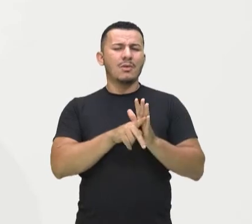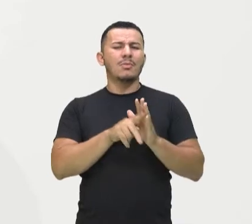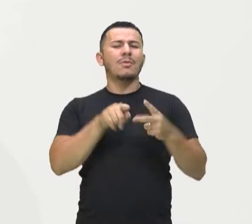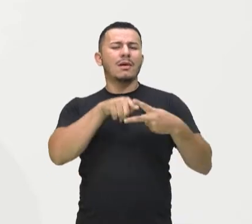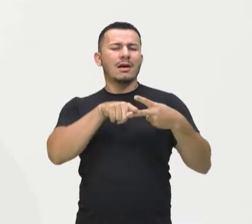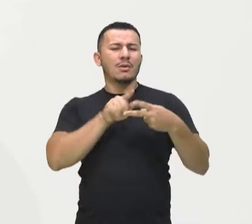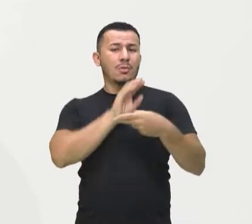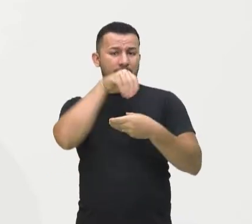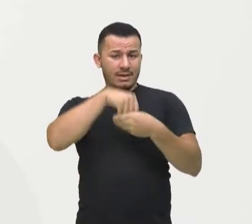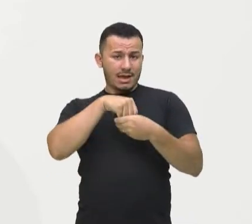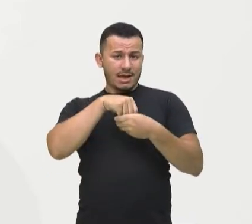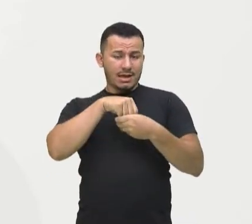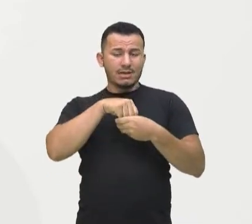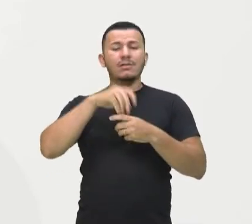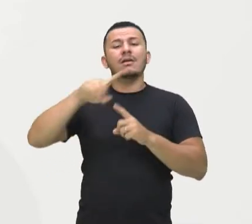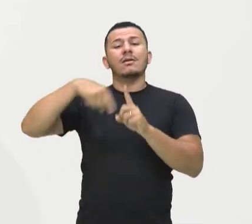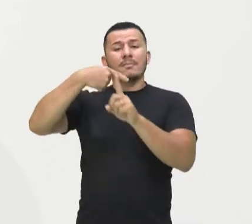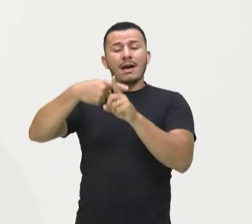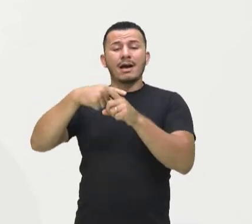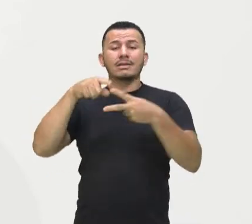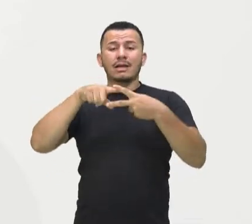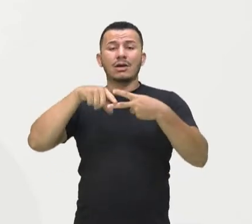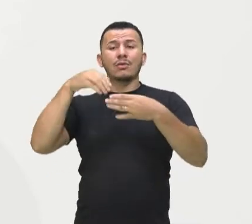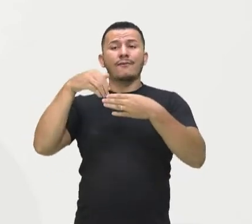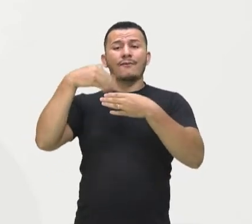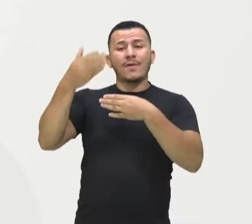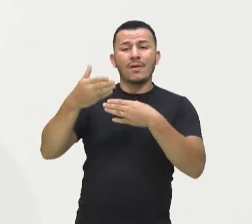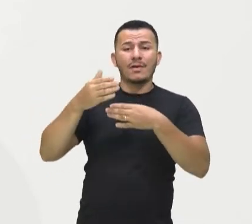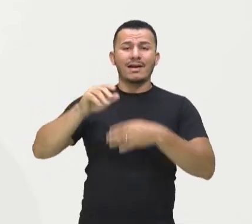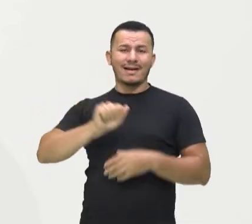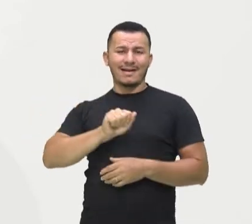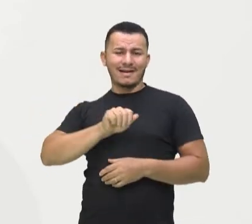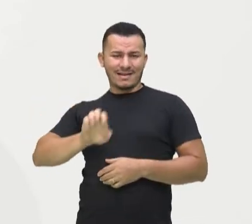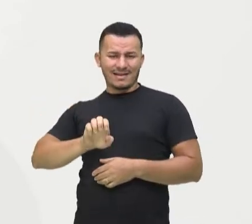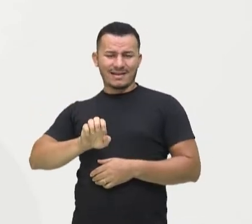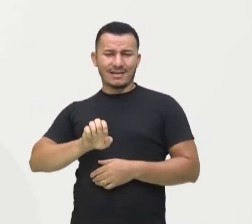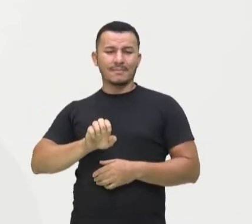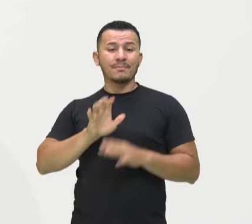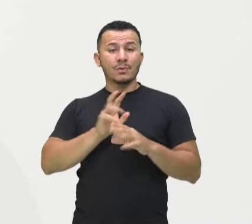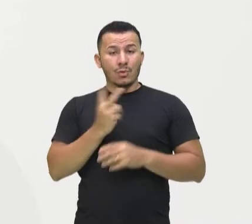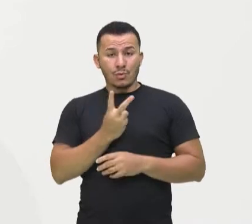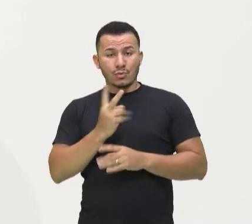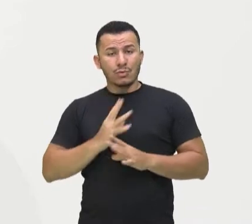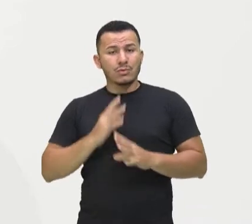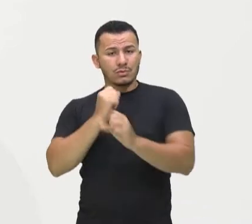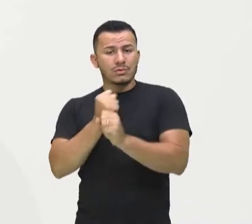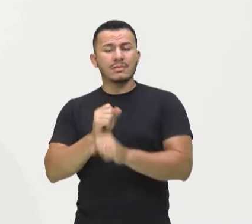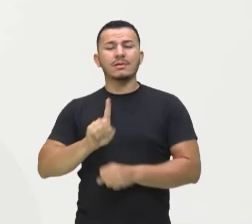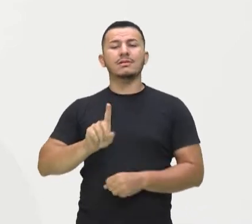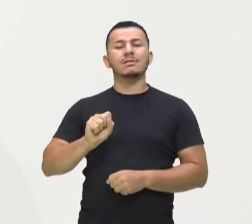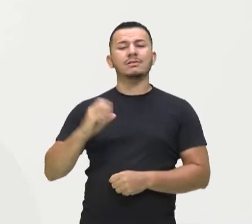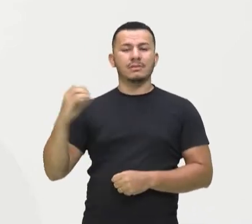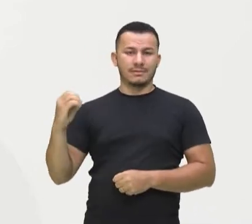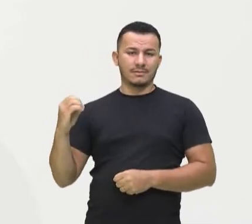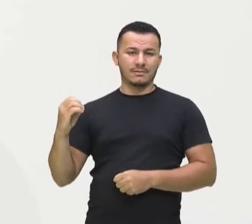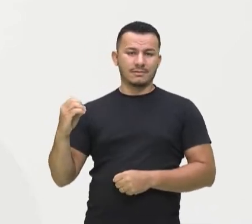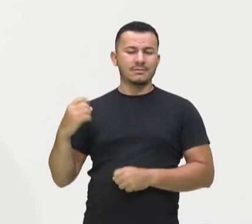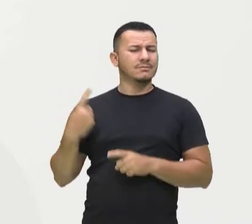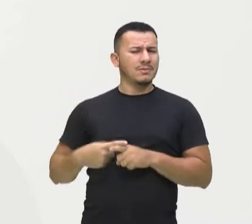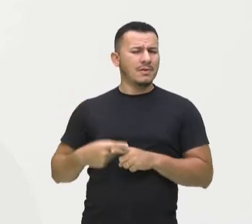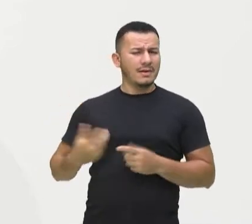ângulo externo, que eu vou chamar de AE, ele vai ser igual a 180. Por